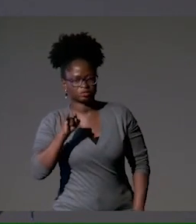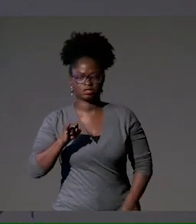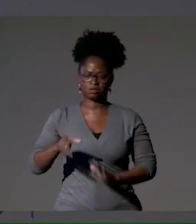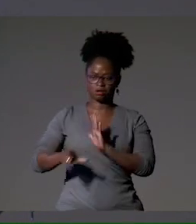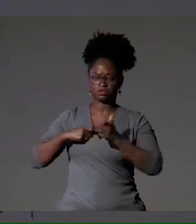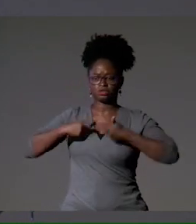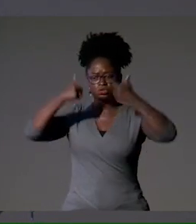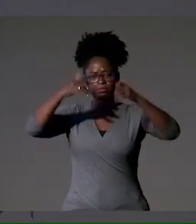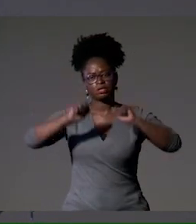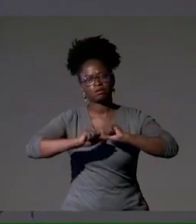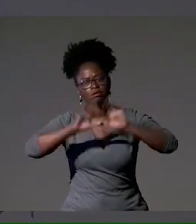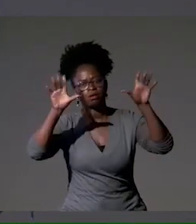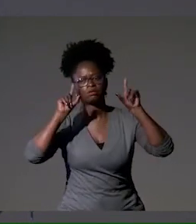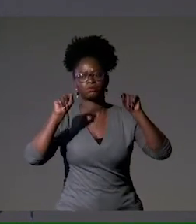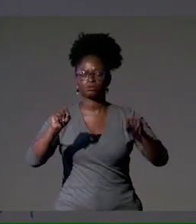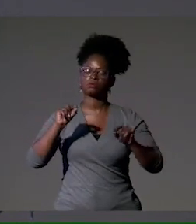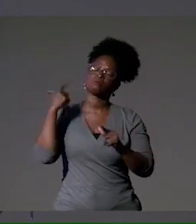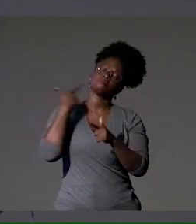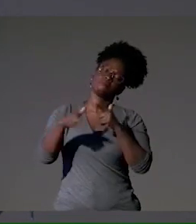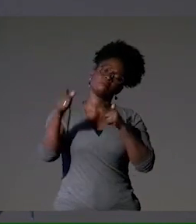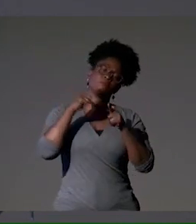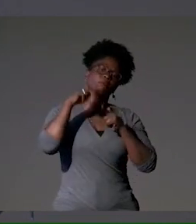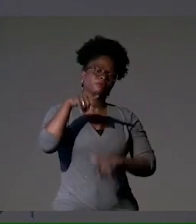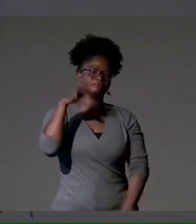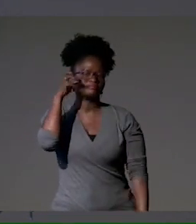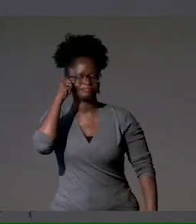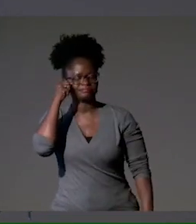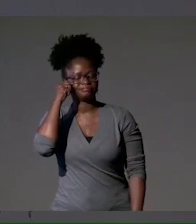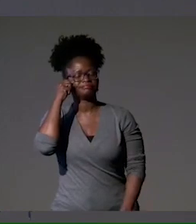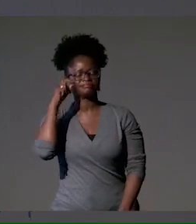qualquer diagnóstico, este é o maior dos problemas de sono.